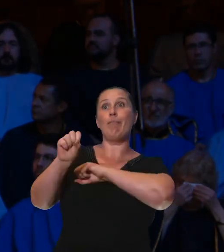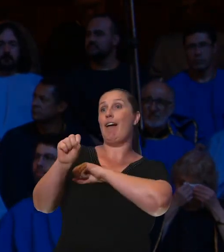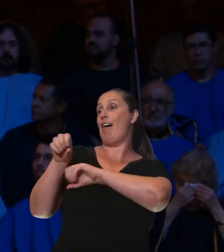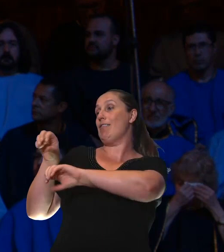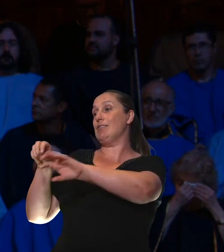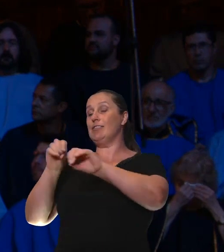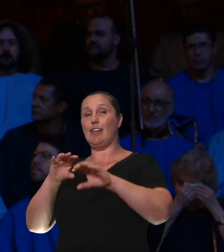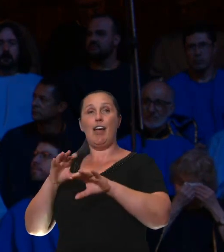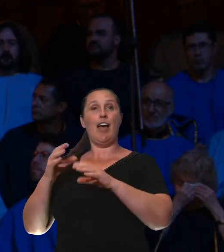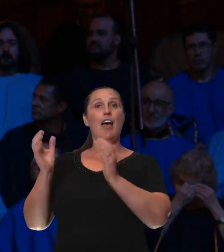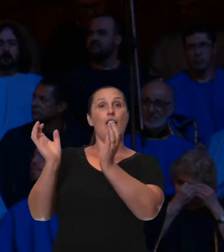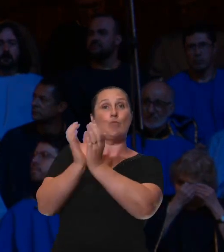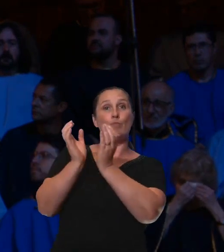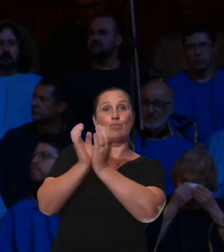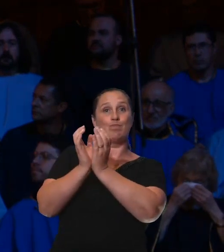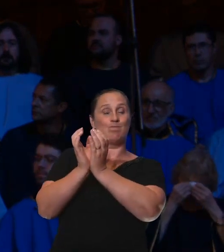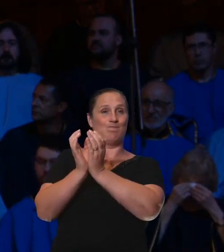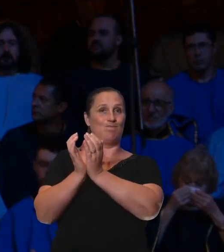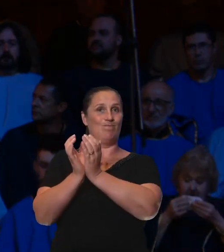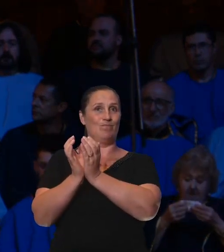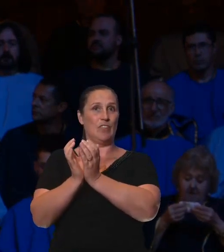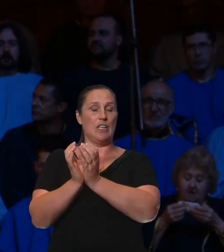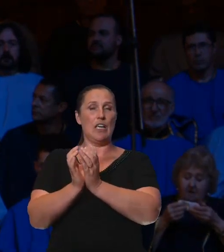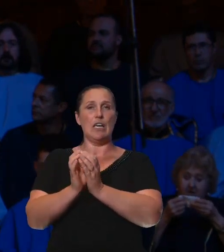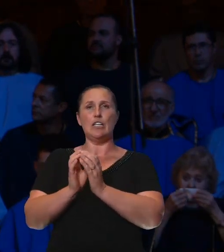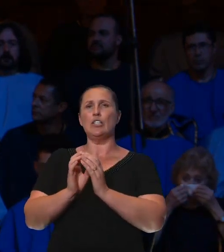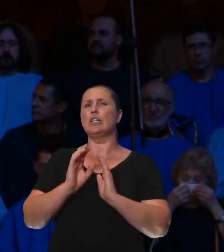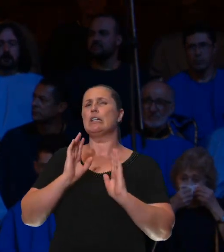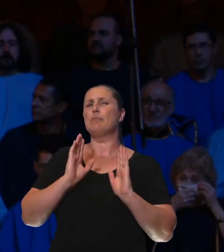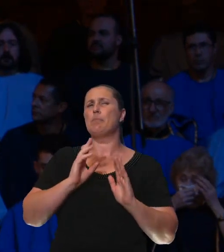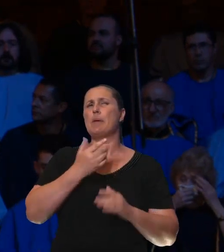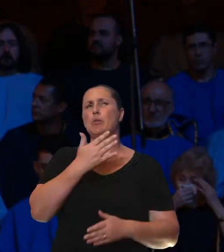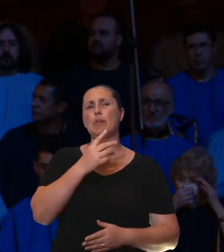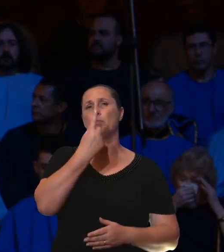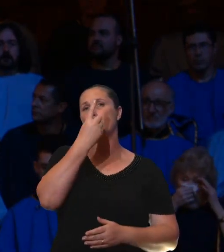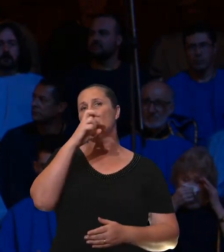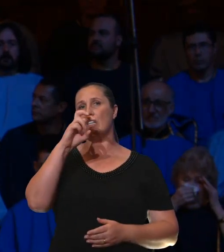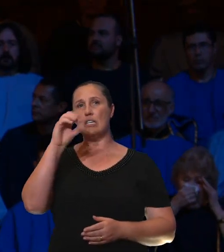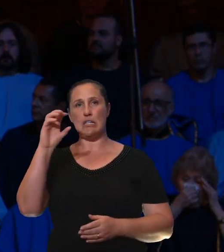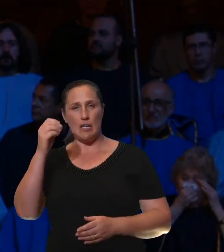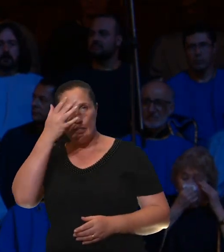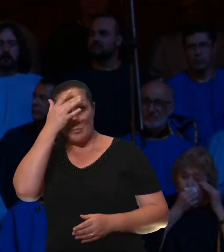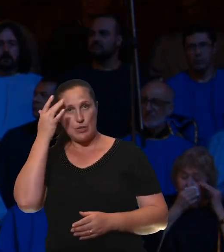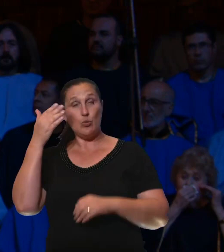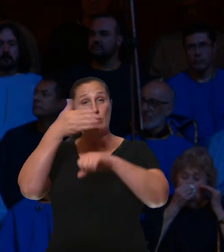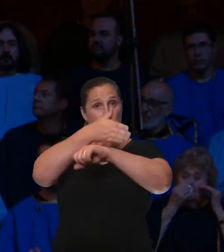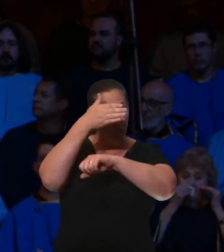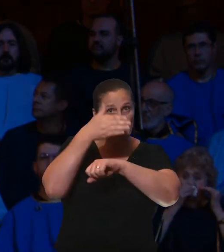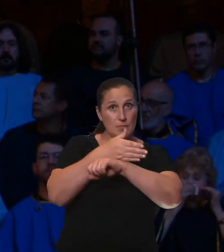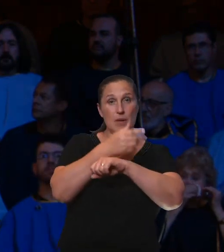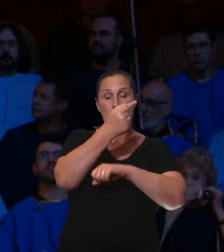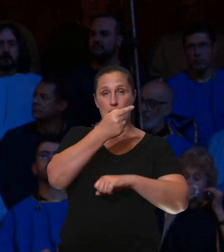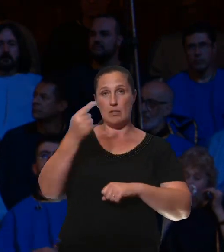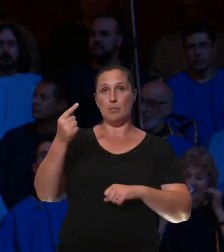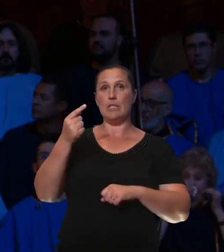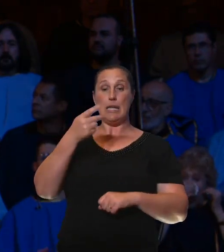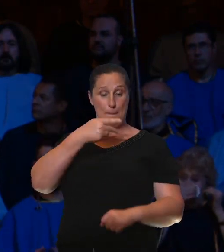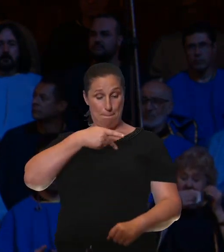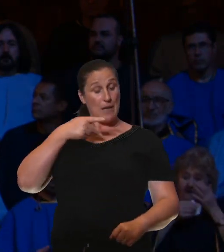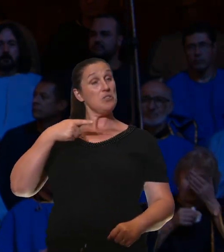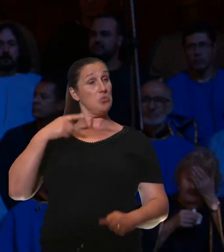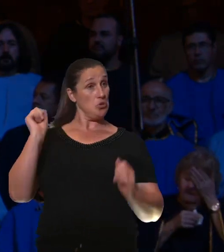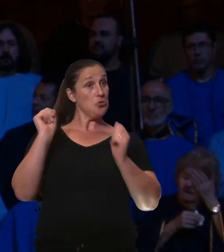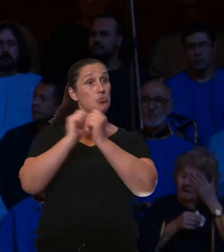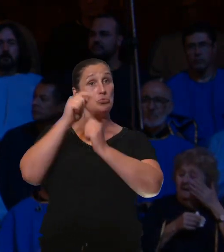1.500 pessoas participaram desse evento, todos os dias da semana. Foi muito especial. E vários pastores estavam aqui